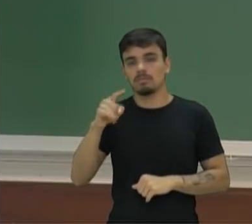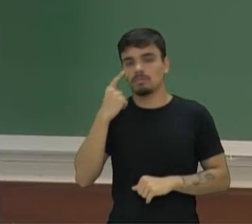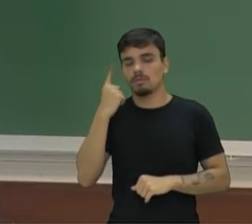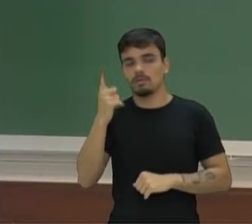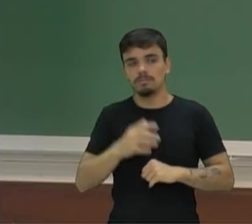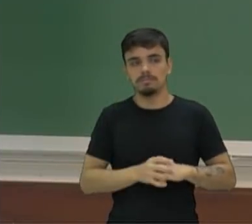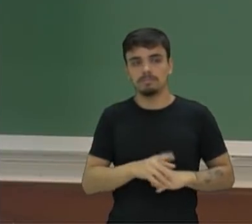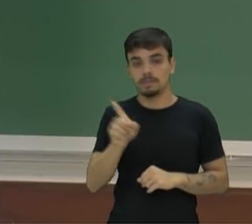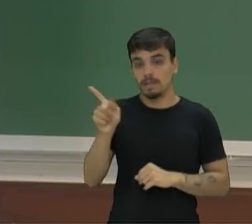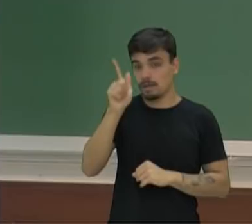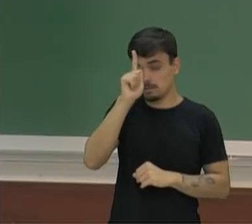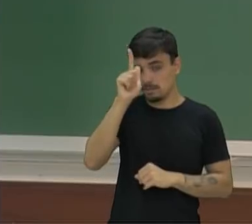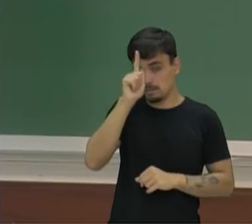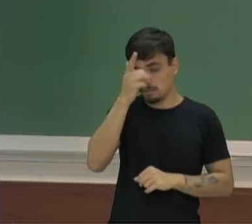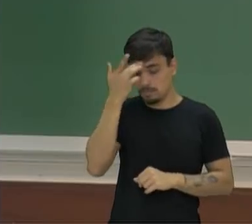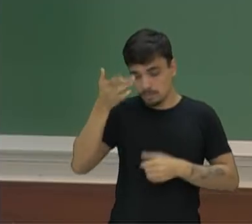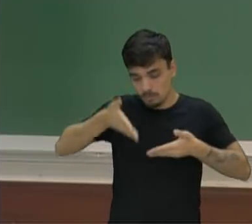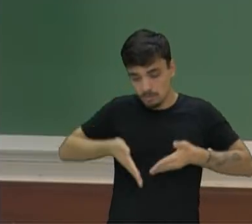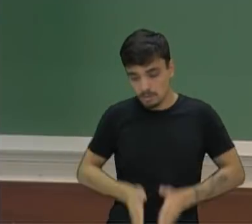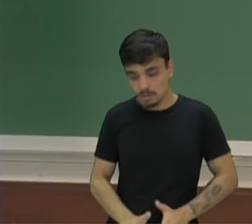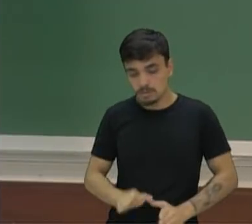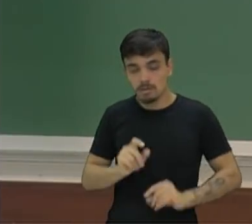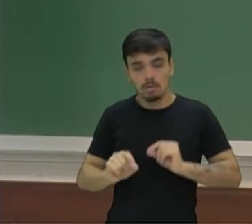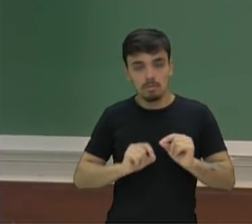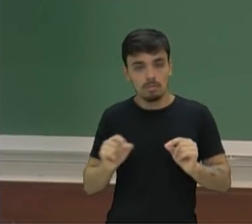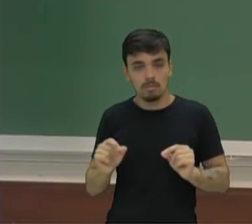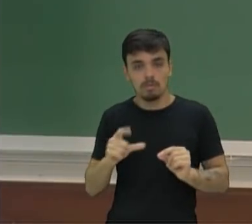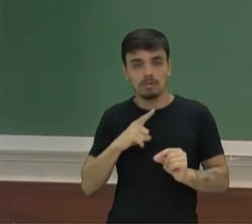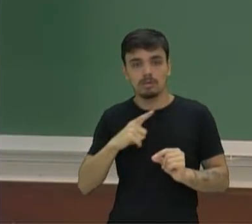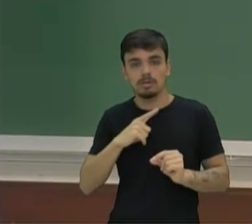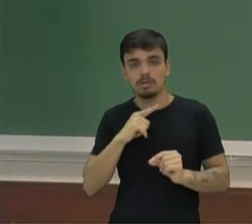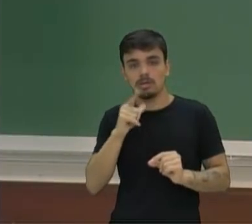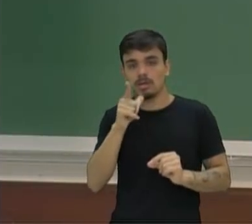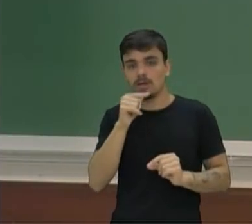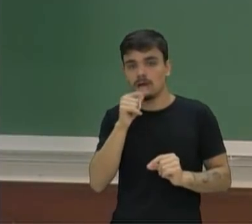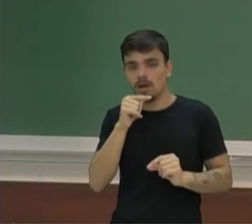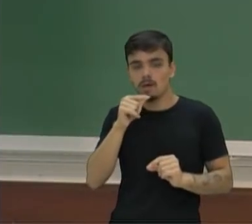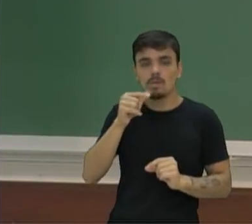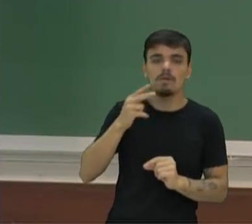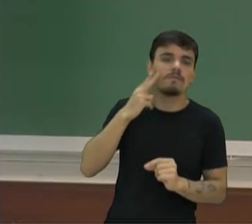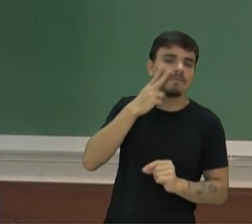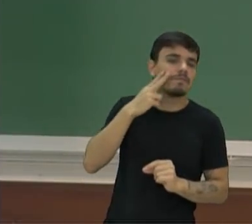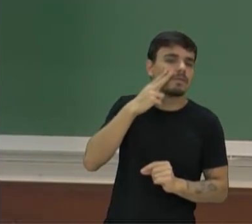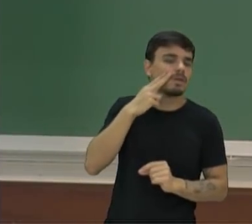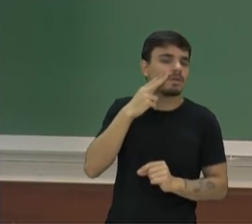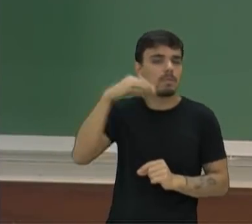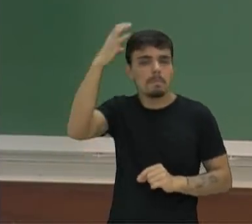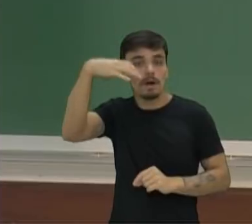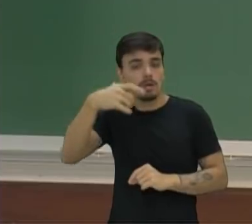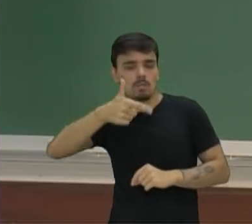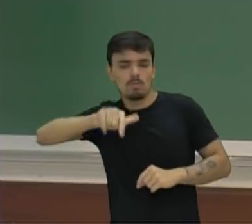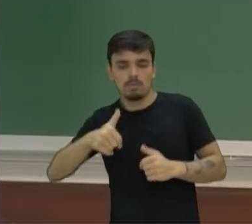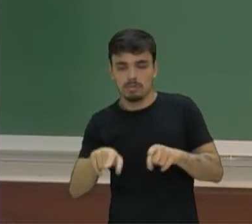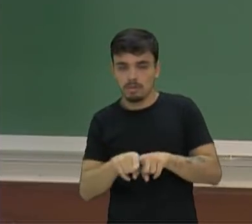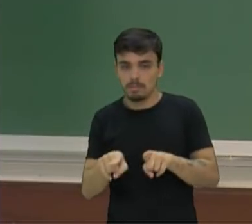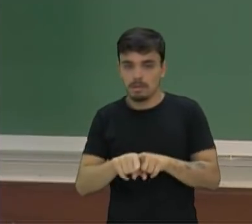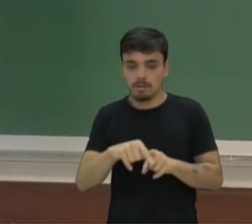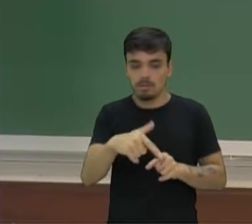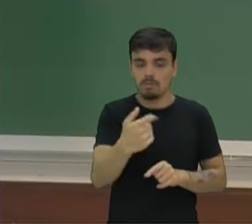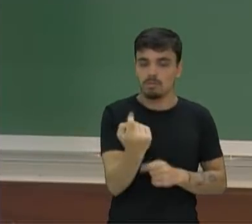Grécia, os recém-nascidos eram lavados com água, vinho ou outro líquido. Em alguns lugares, se fosse